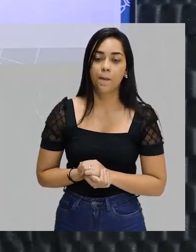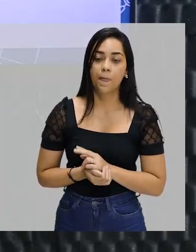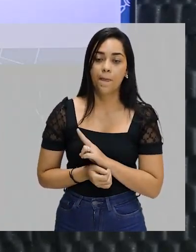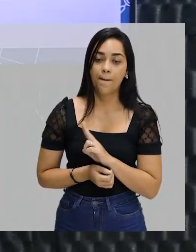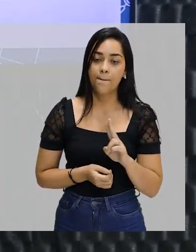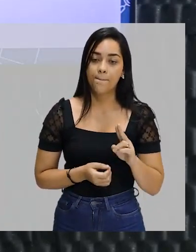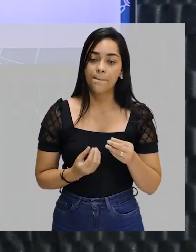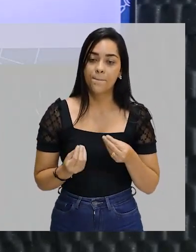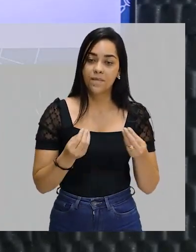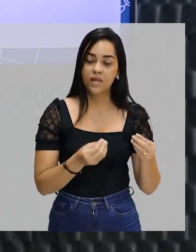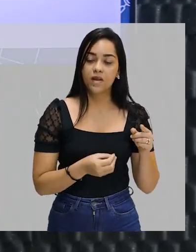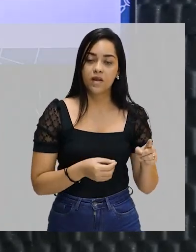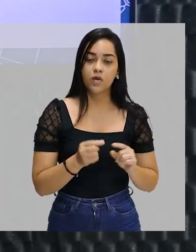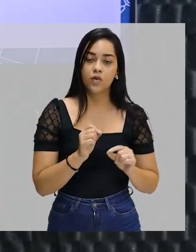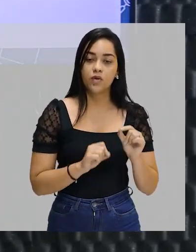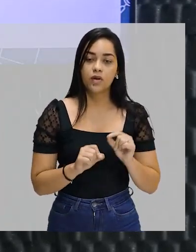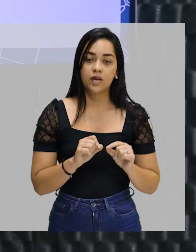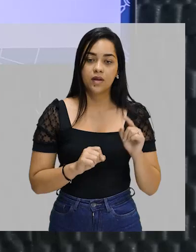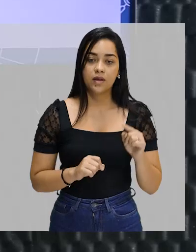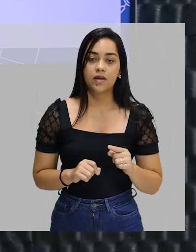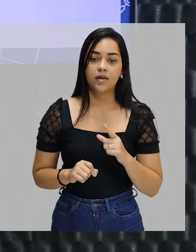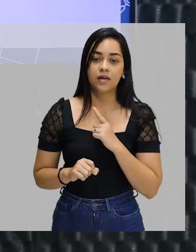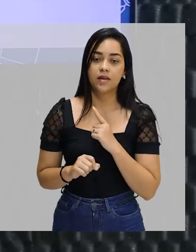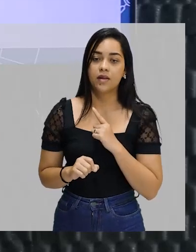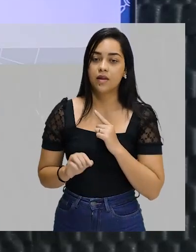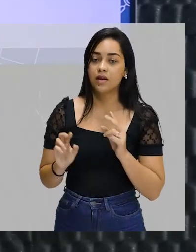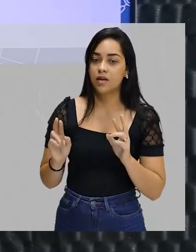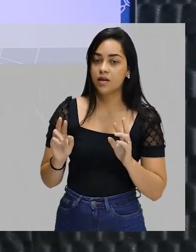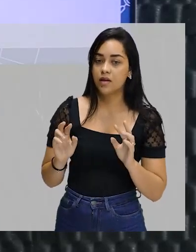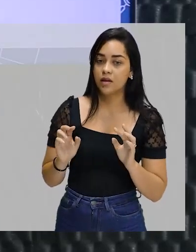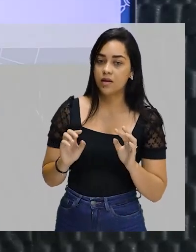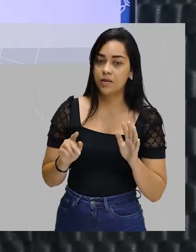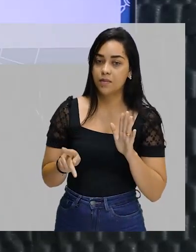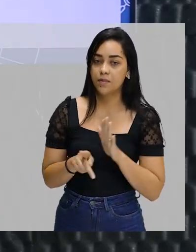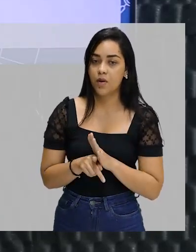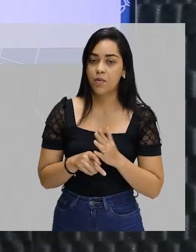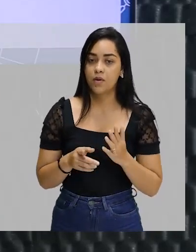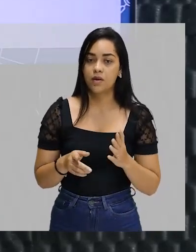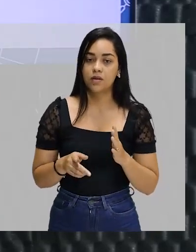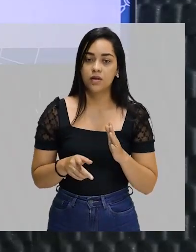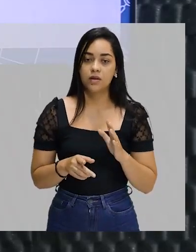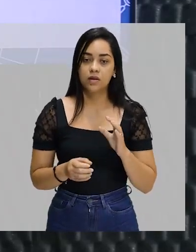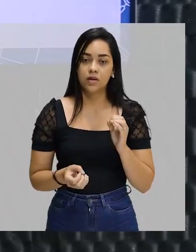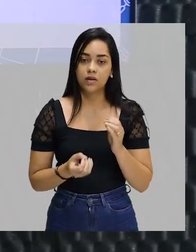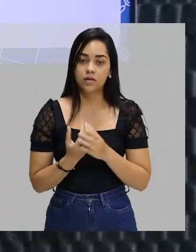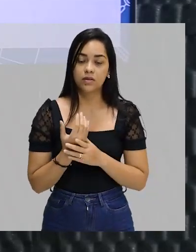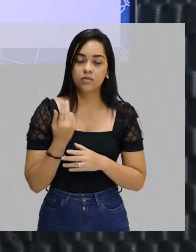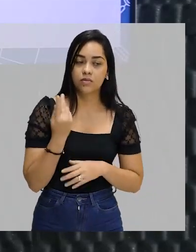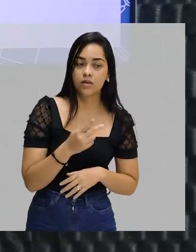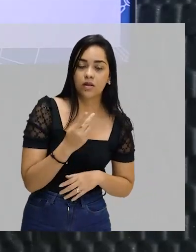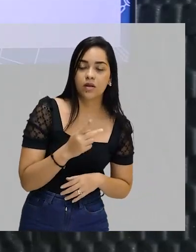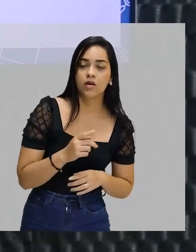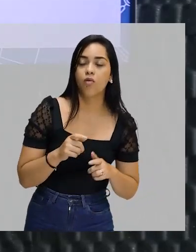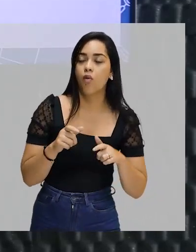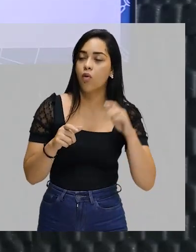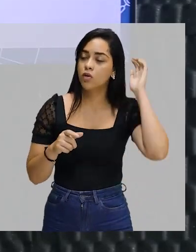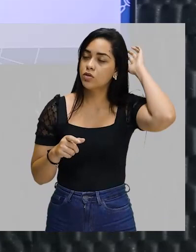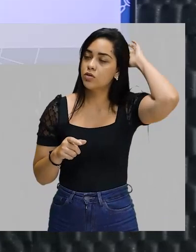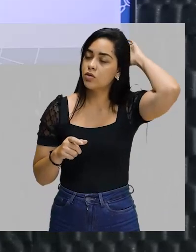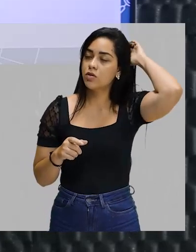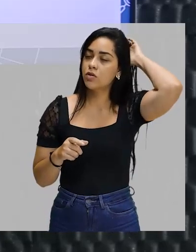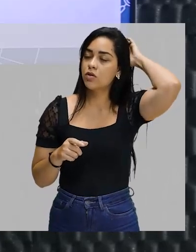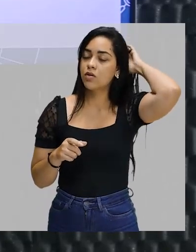nome dado a ele normalmente era em função da sua origem, né? De onde ele